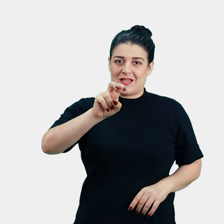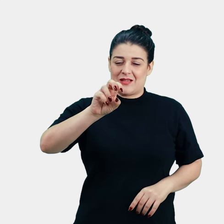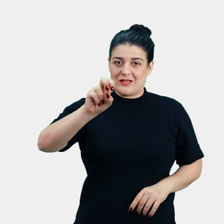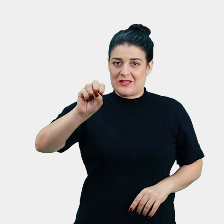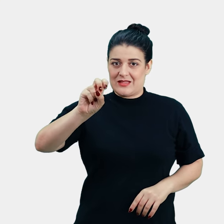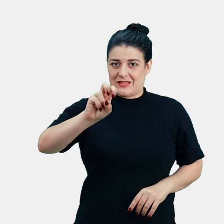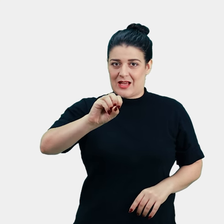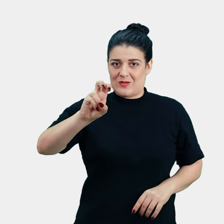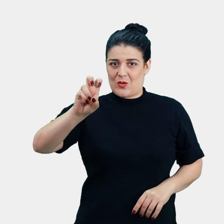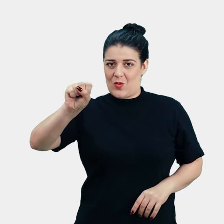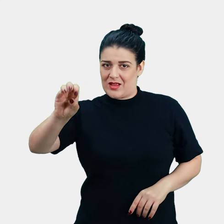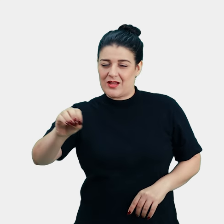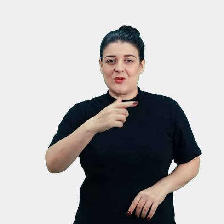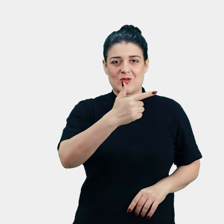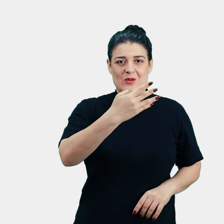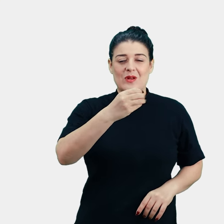249.0580,